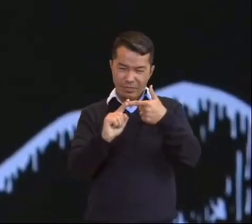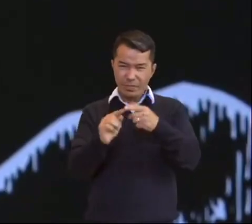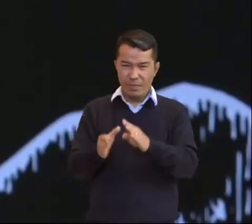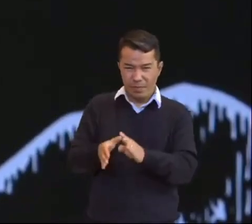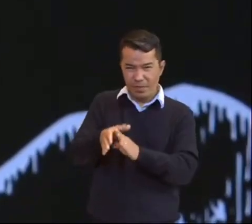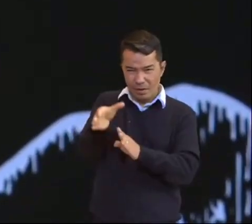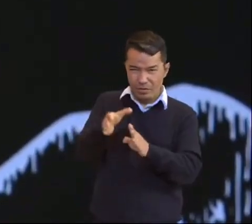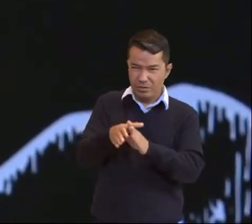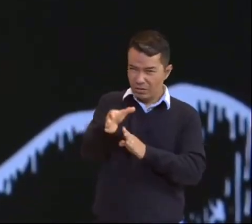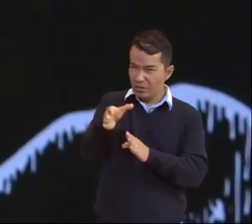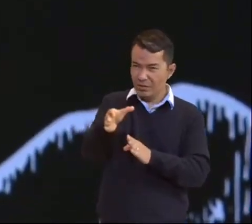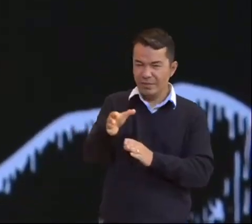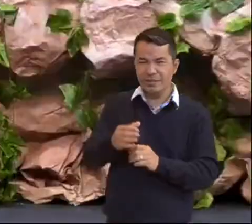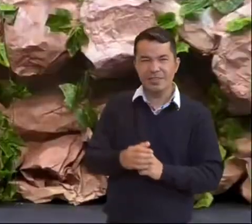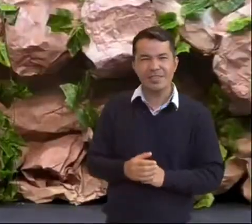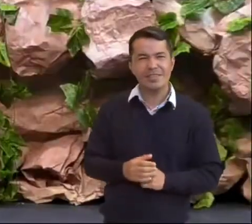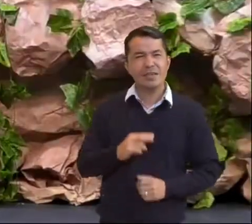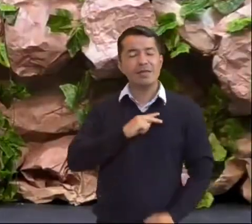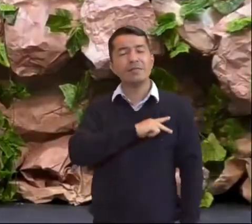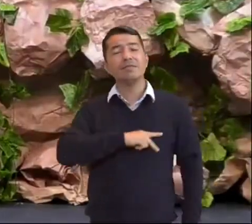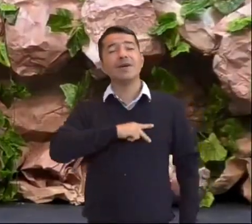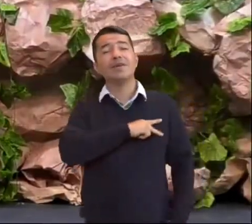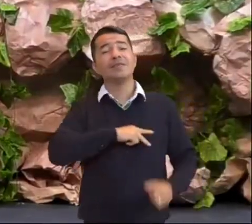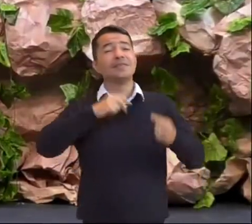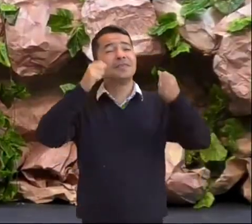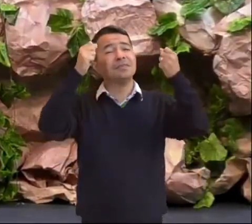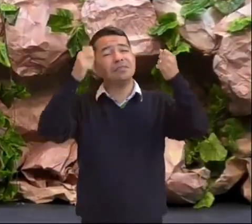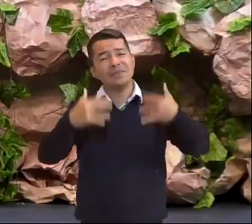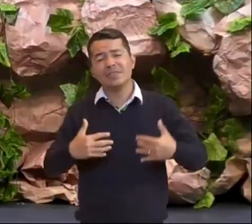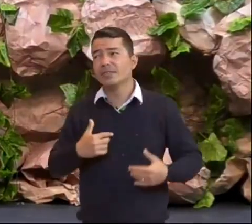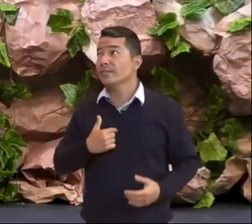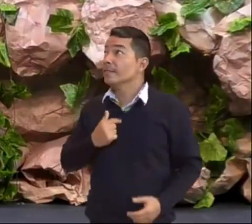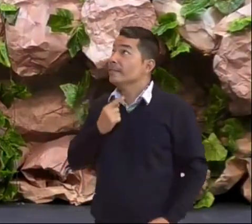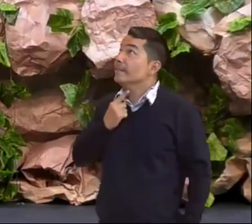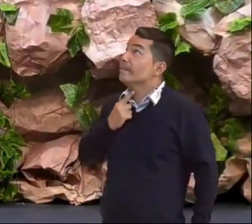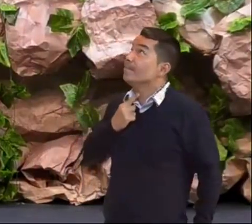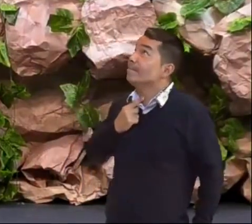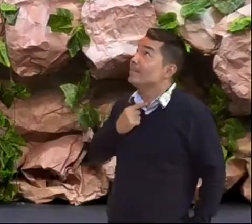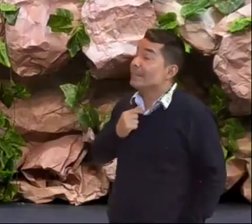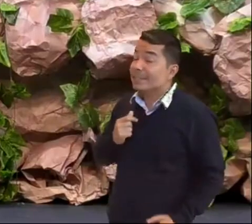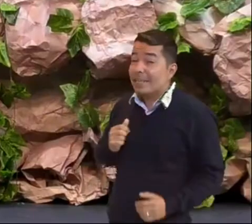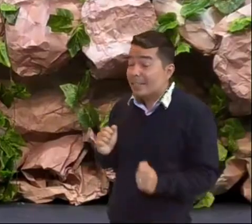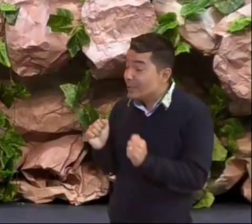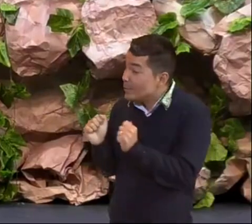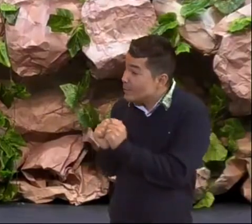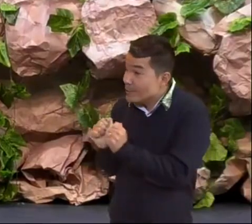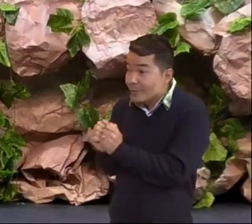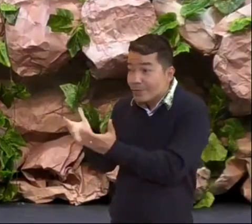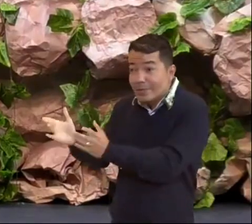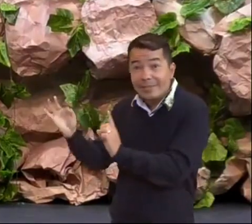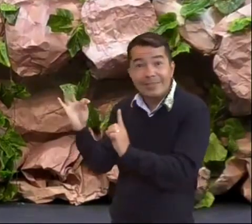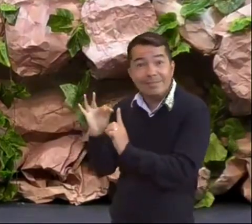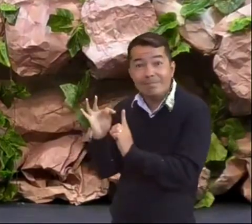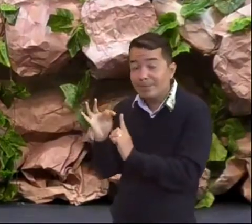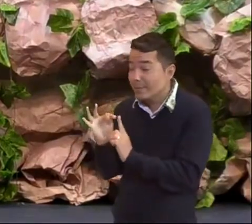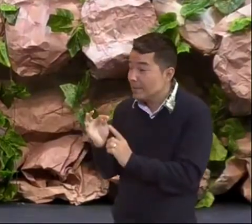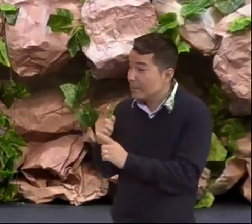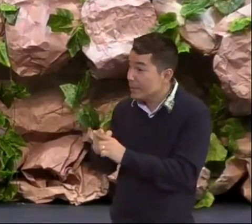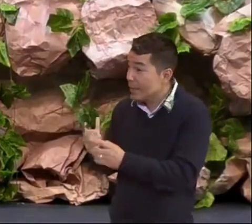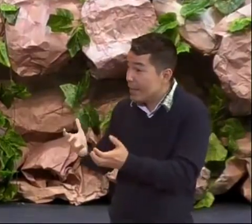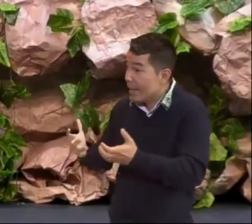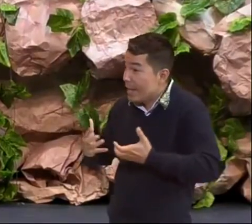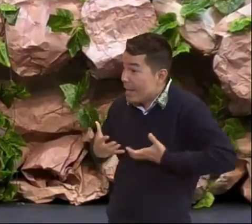o apóstolo Paulo vai dizer, desejo muito vê-lo para que a minha alegria seja completa. Sabe,